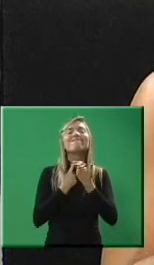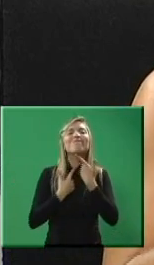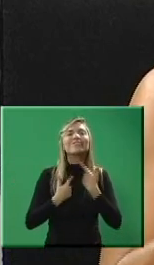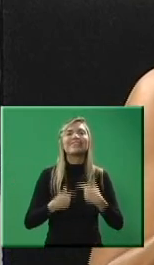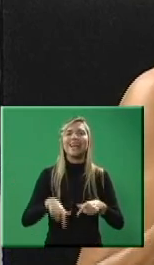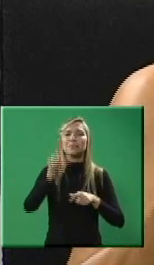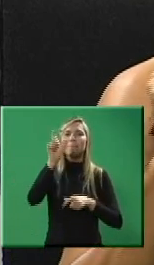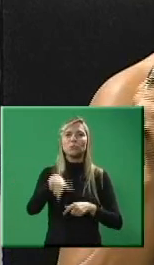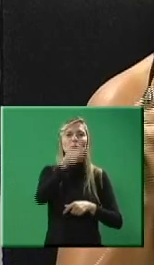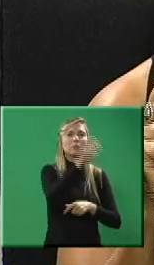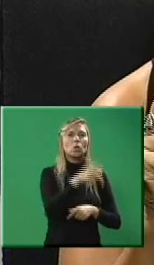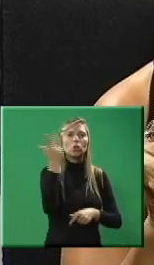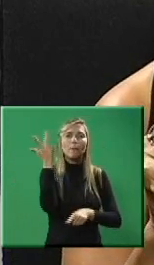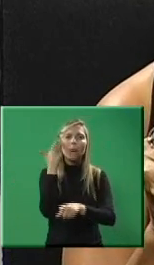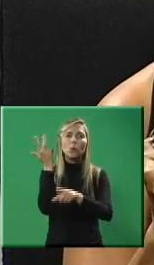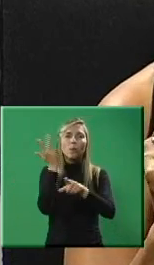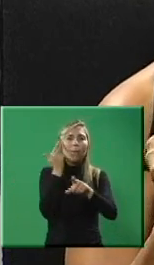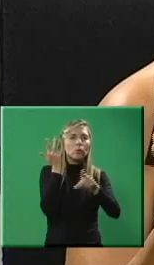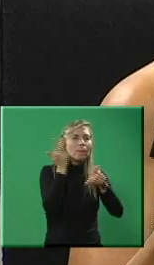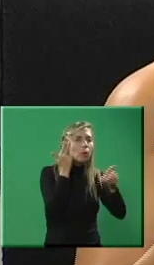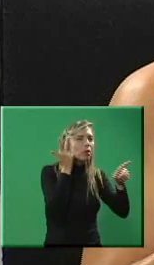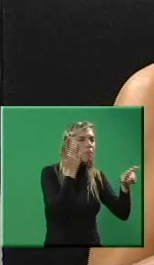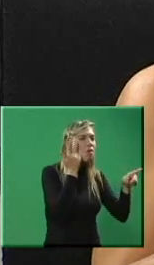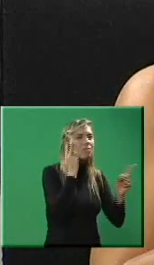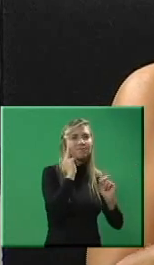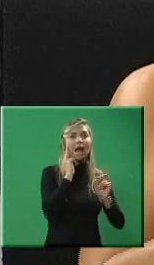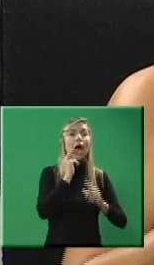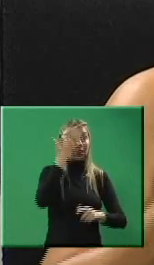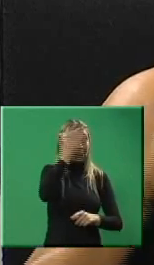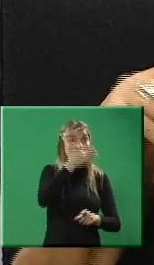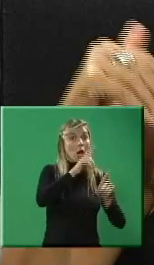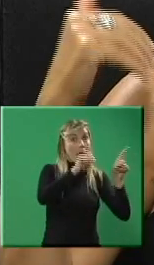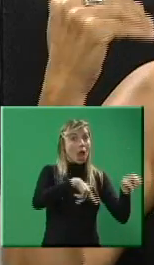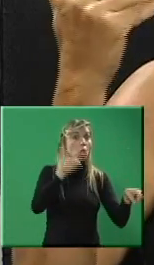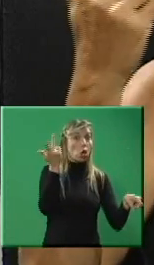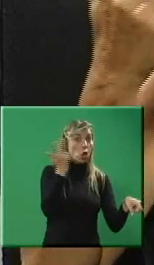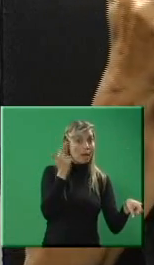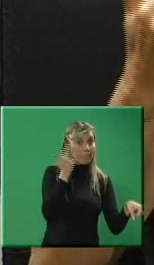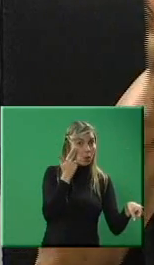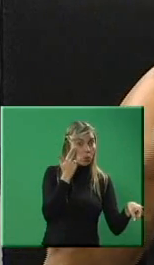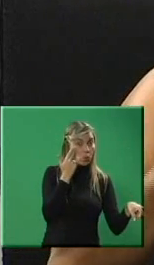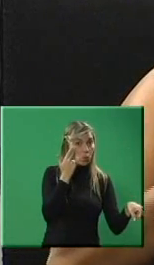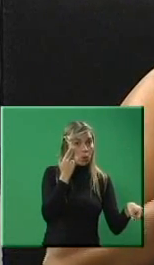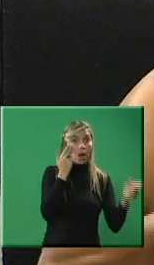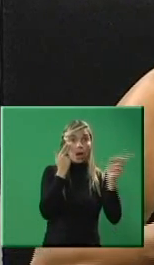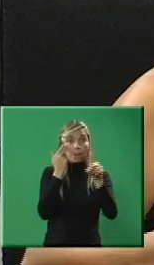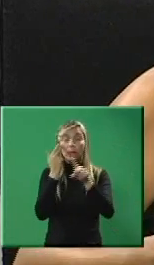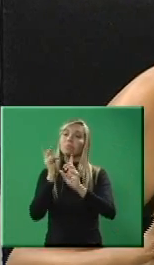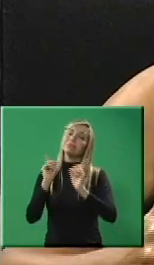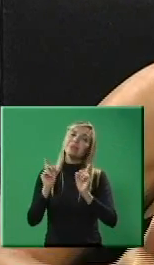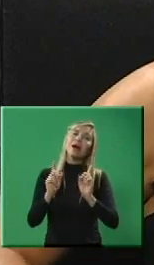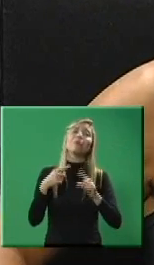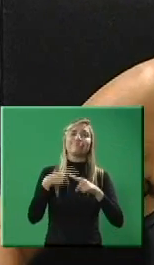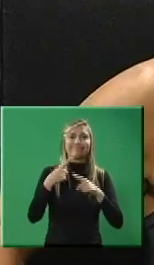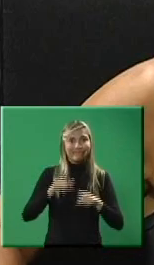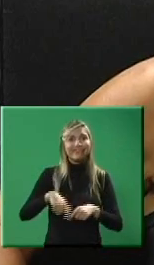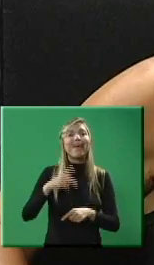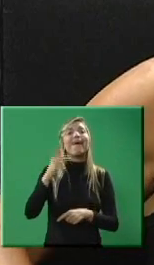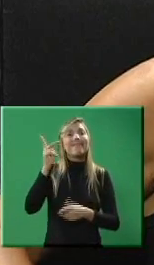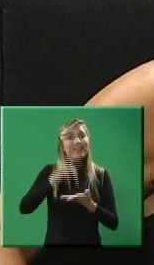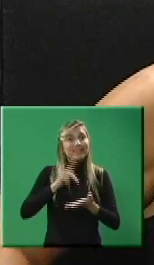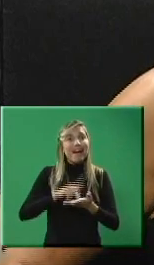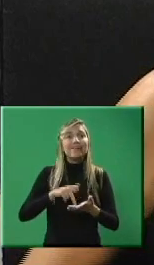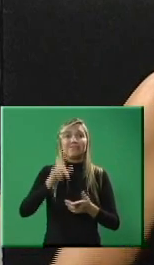tornar todas as pessoas normais. Nós queremos que os cegos passem a conviver conosco, então